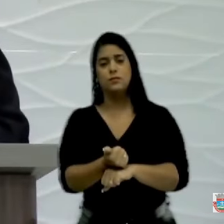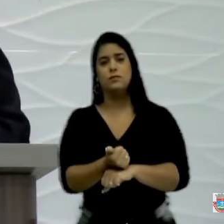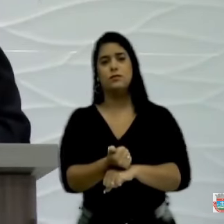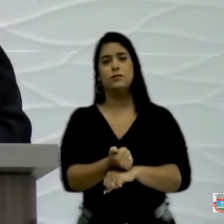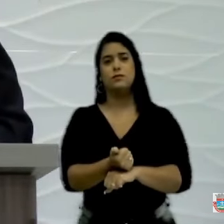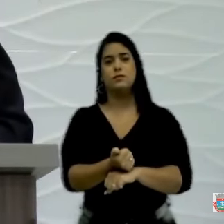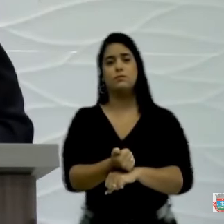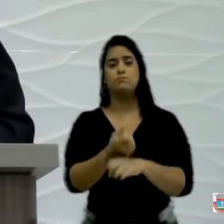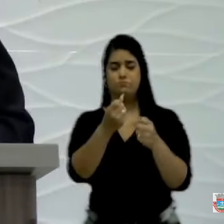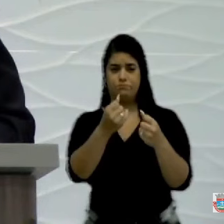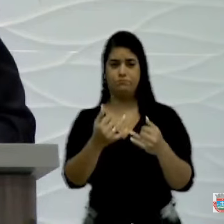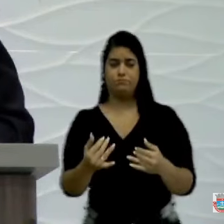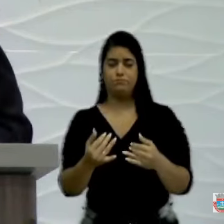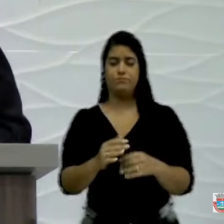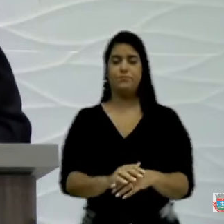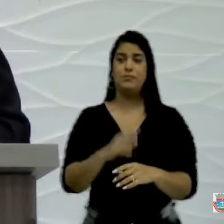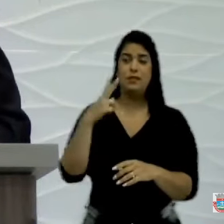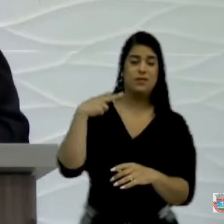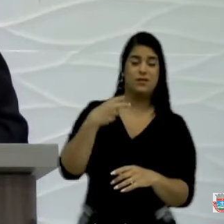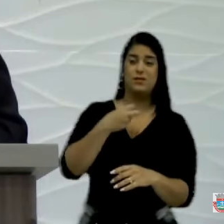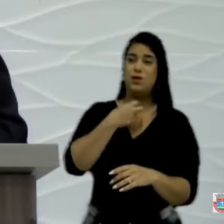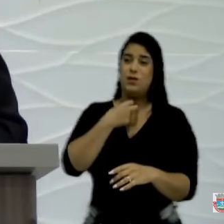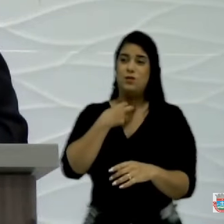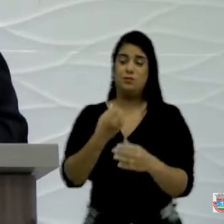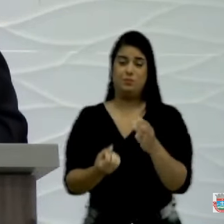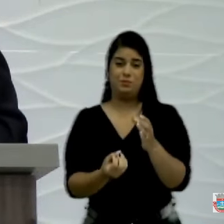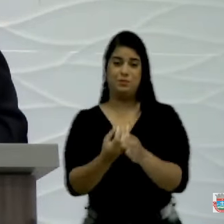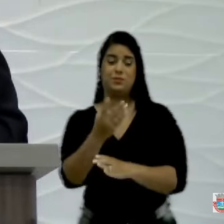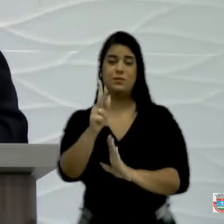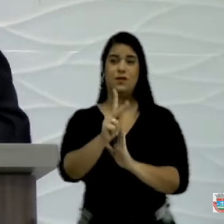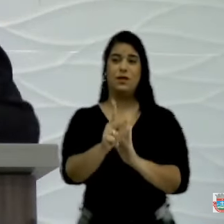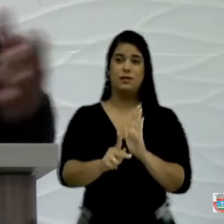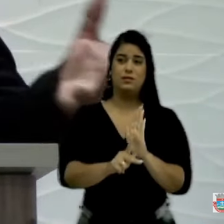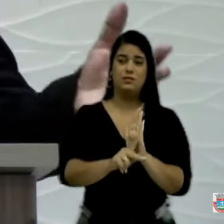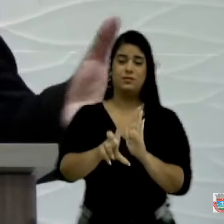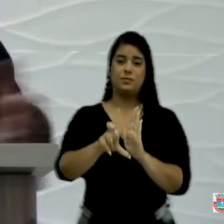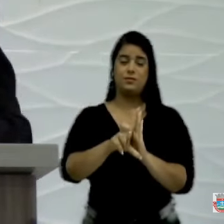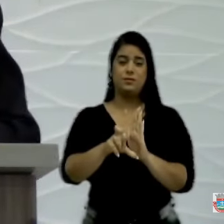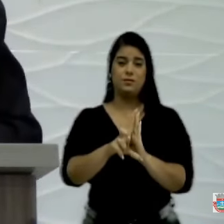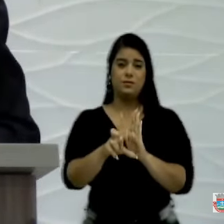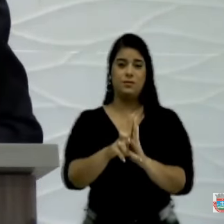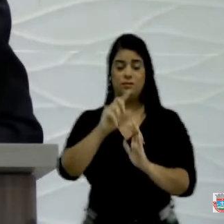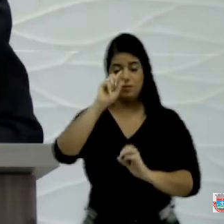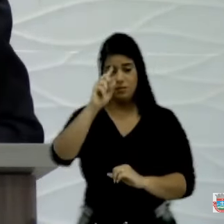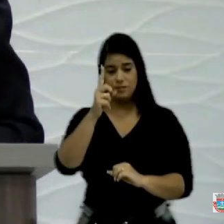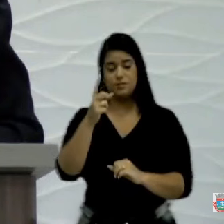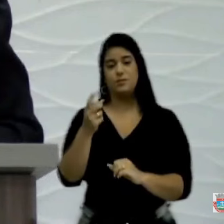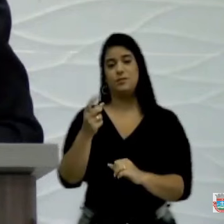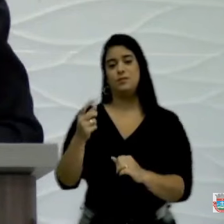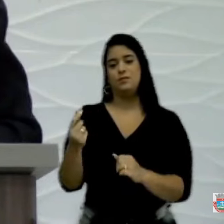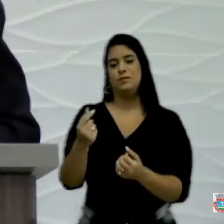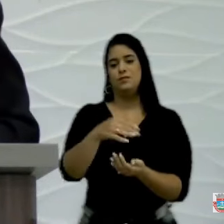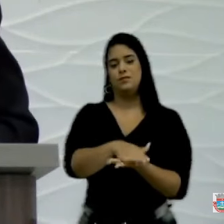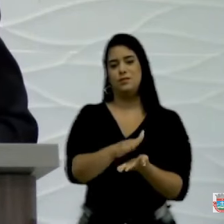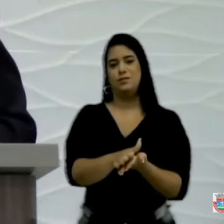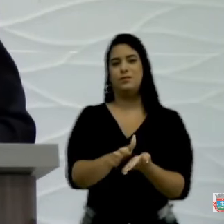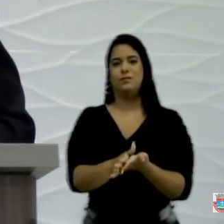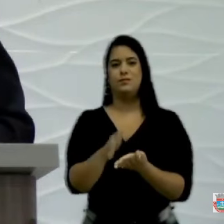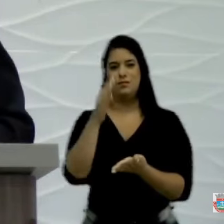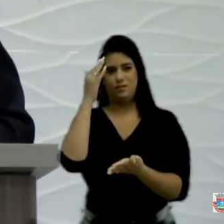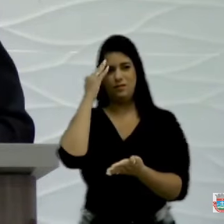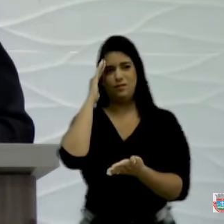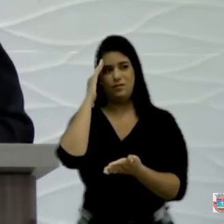pode colocar projeto de lei que ordene despesa. Nós fazemos um requerimento. O requerimento é